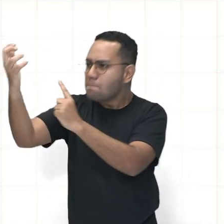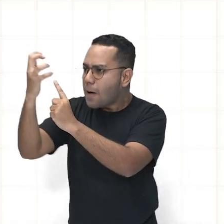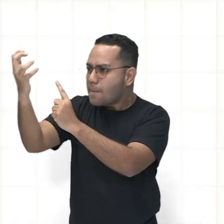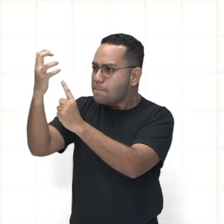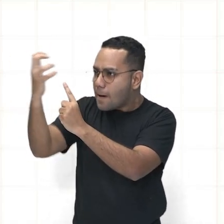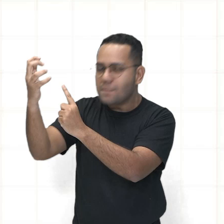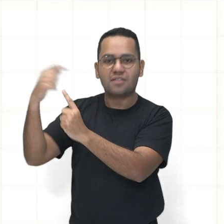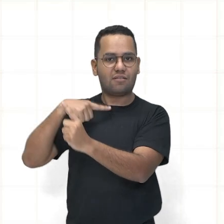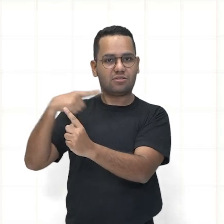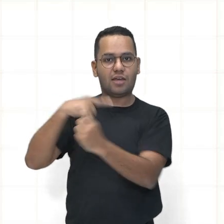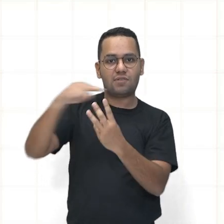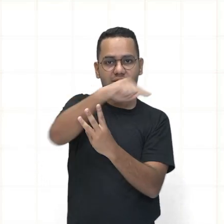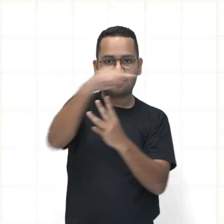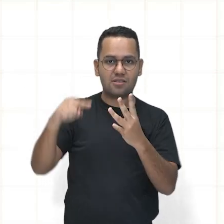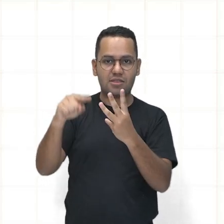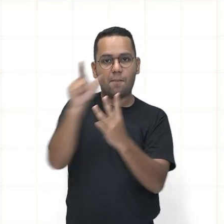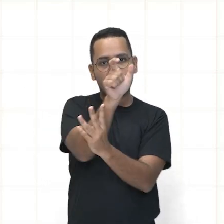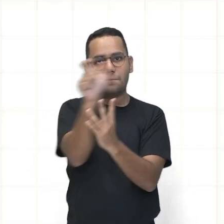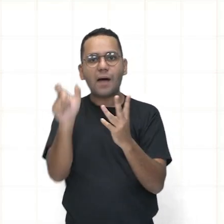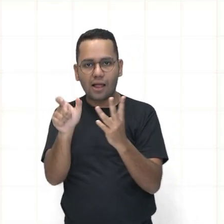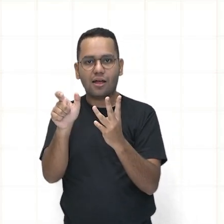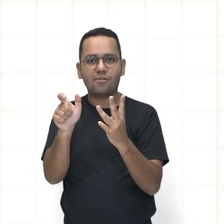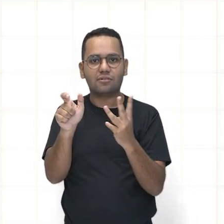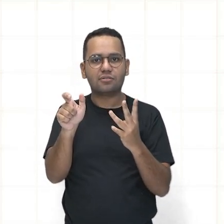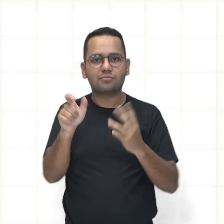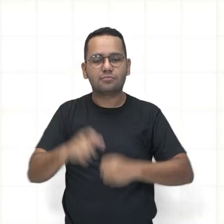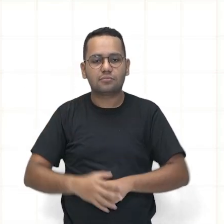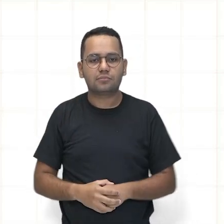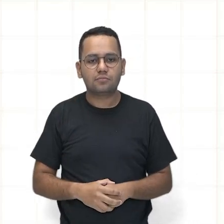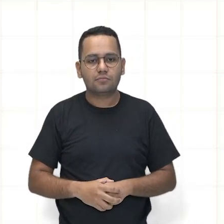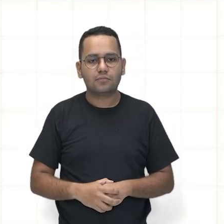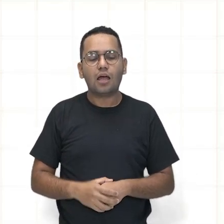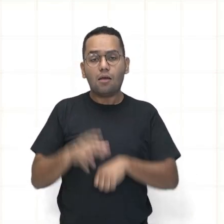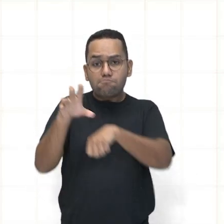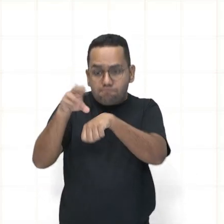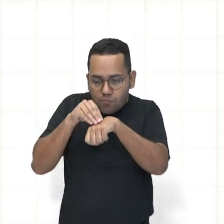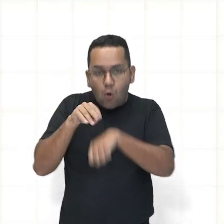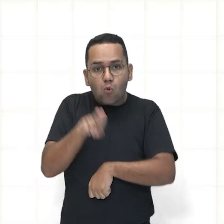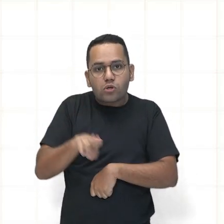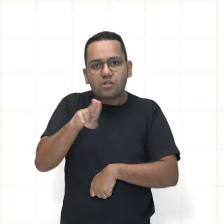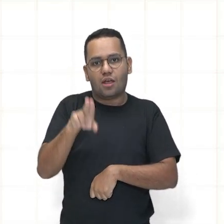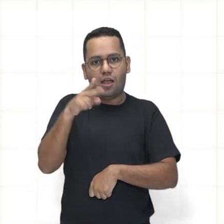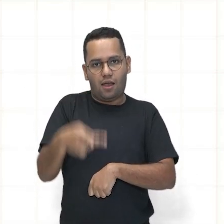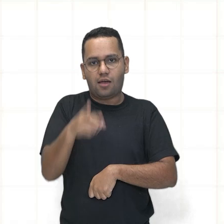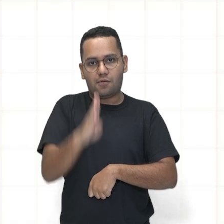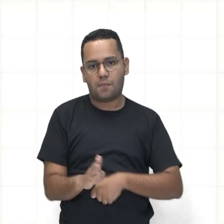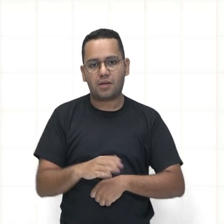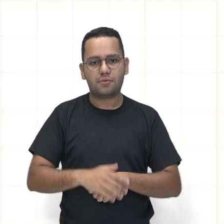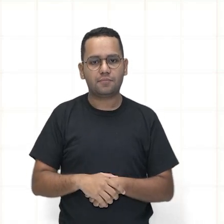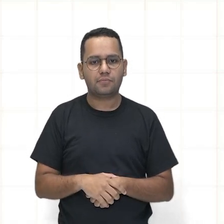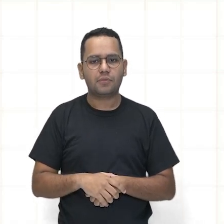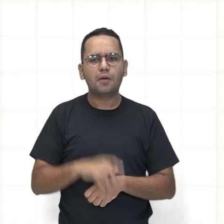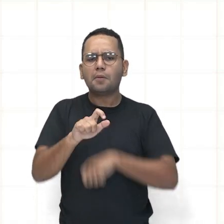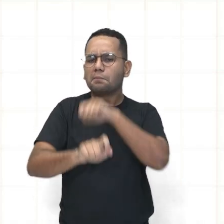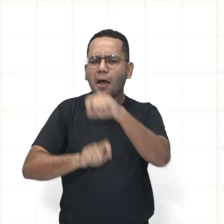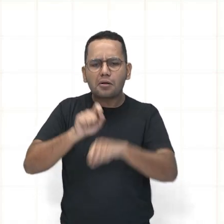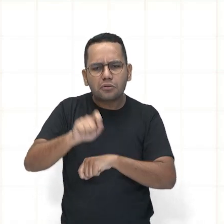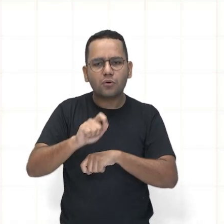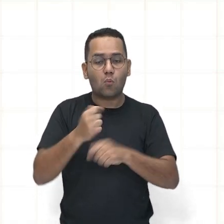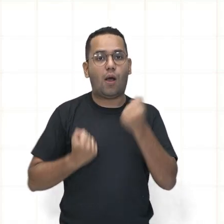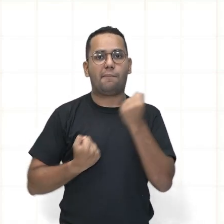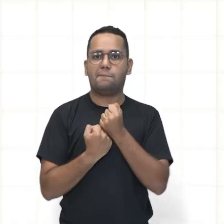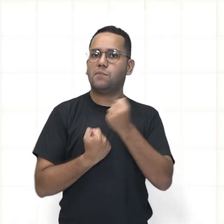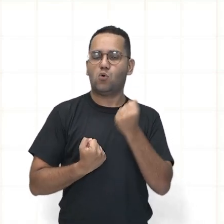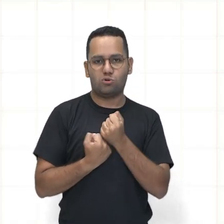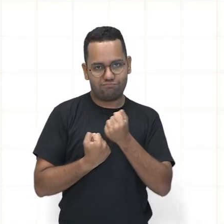liberdade, igualdade e fraternidade e defenderam justamente o quê? O pensamento republicano, ou